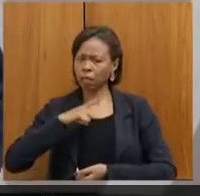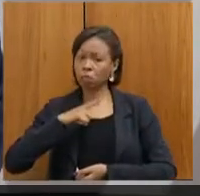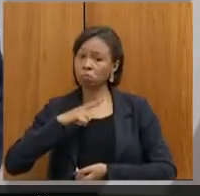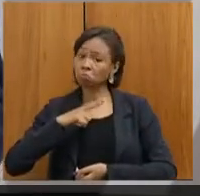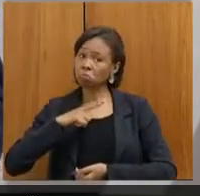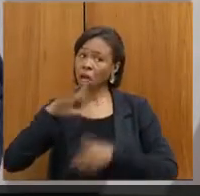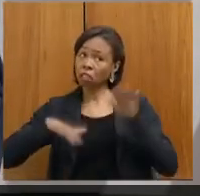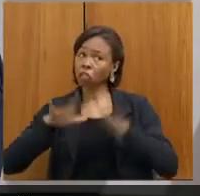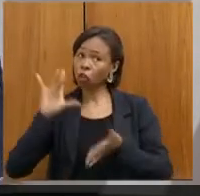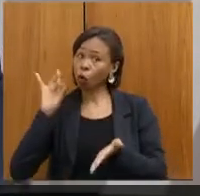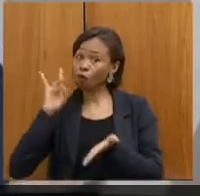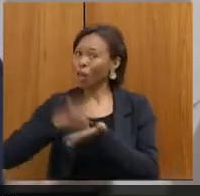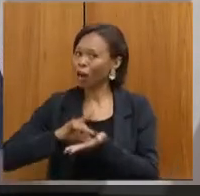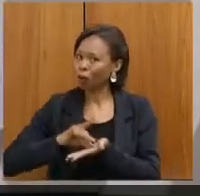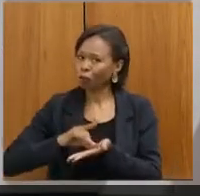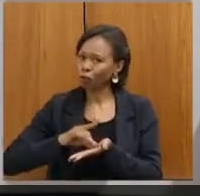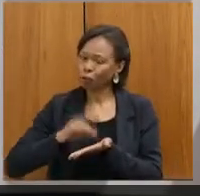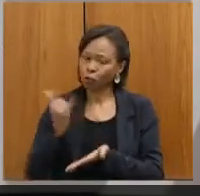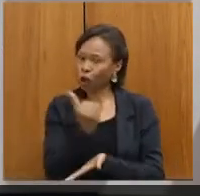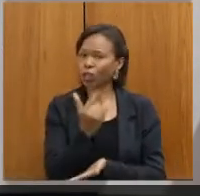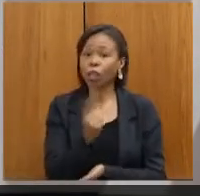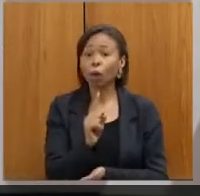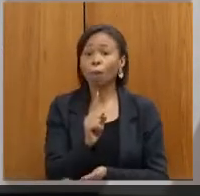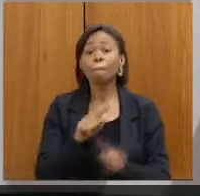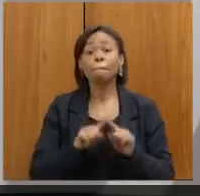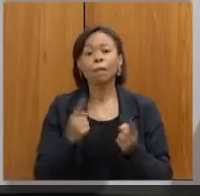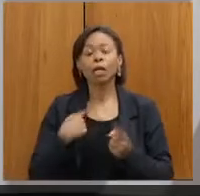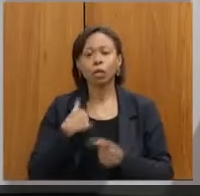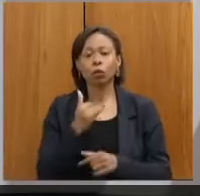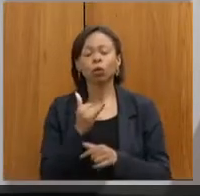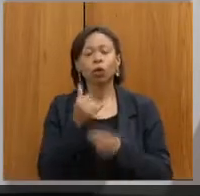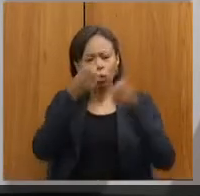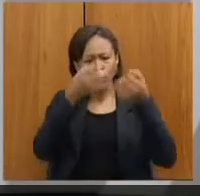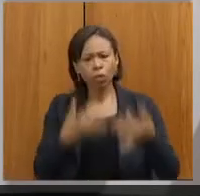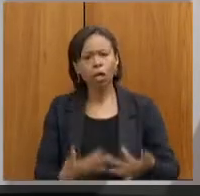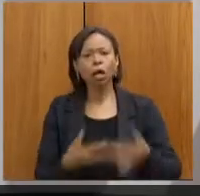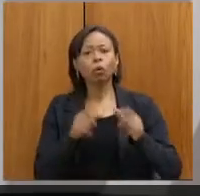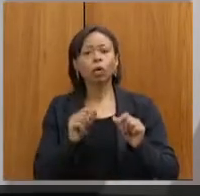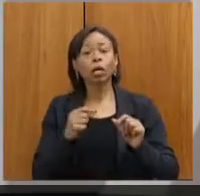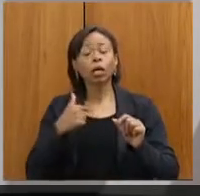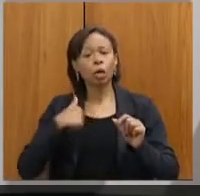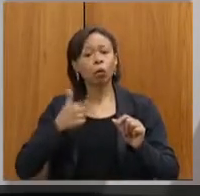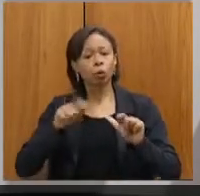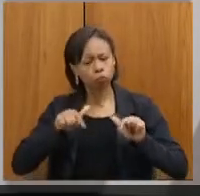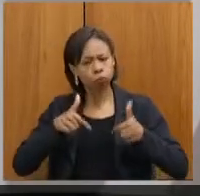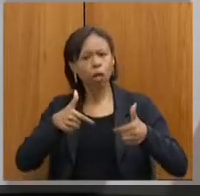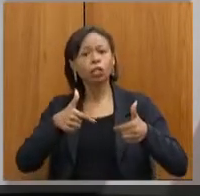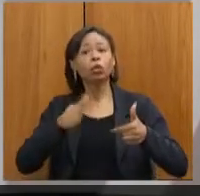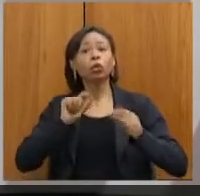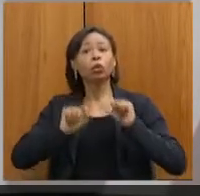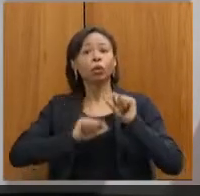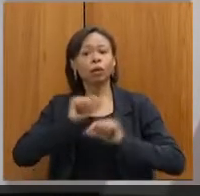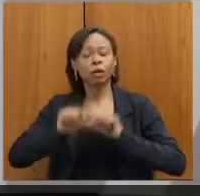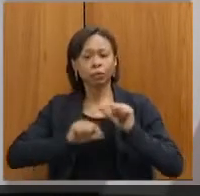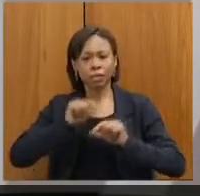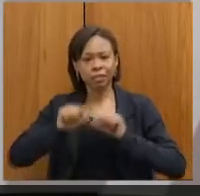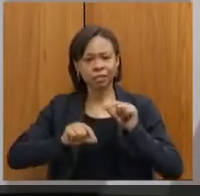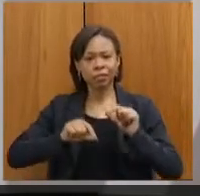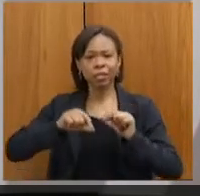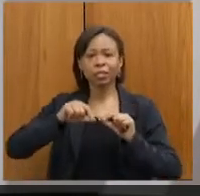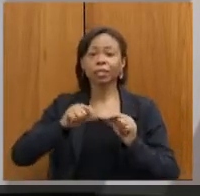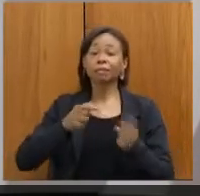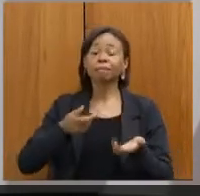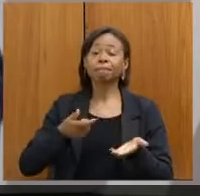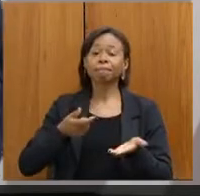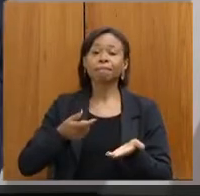notificado oficialmente mas eu quero formalmente aqui dizer vossa excelência eu Tomei a iniciativa de impetrar um mandado de segurança na última quarta-feira